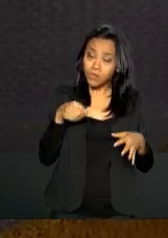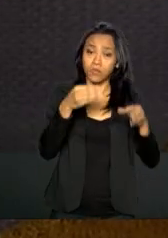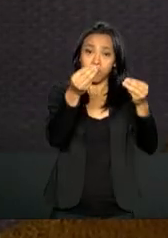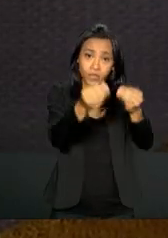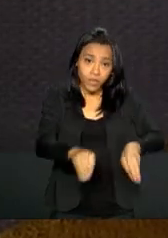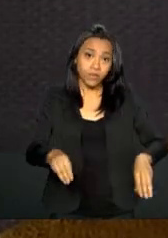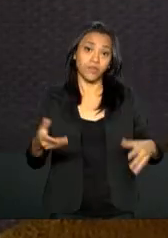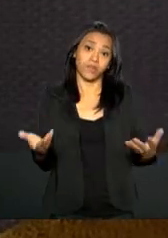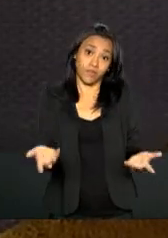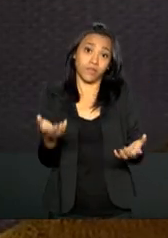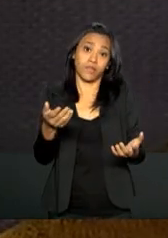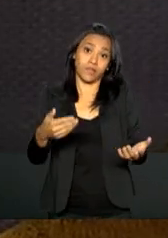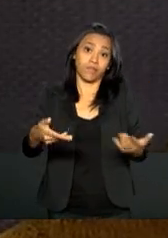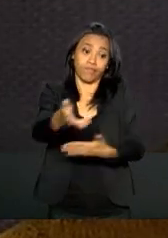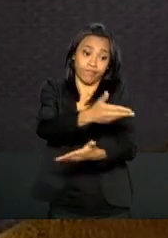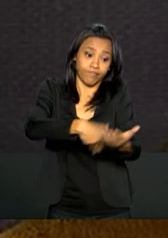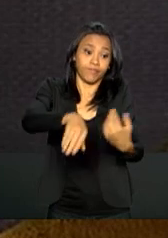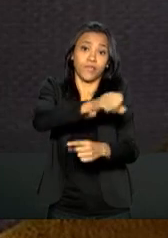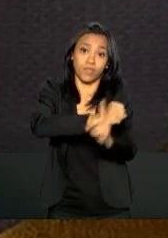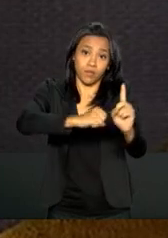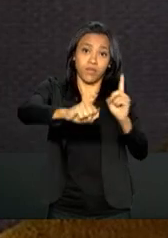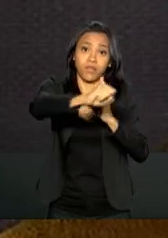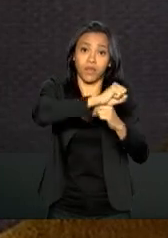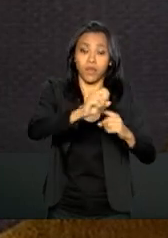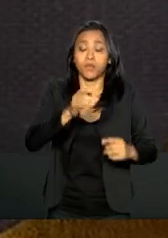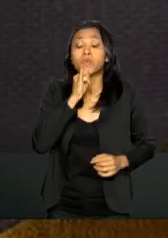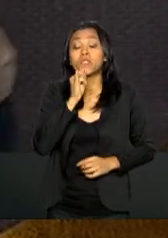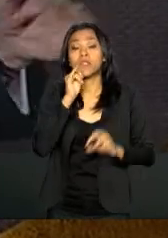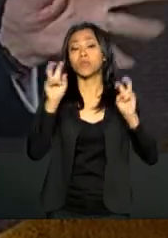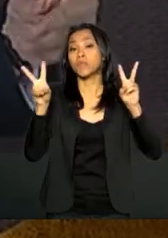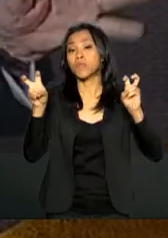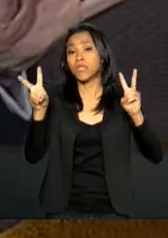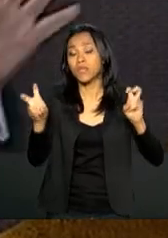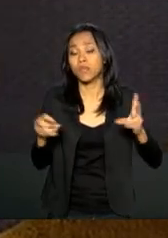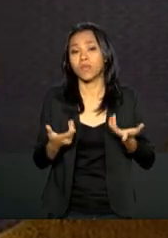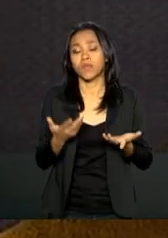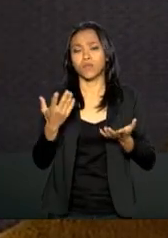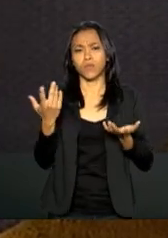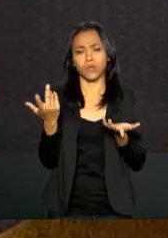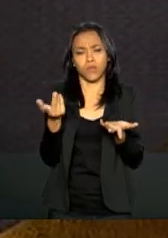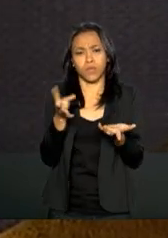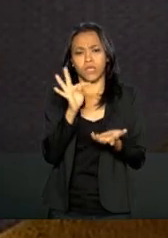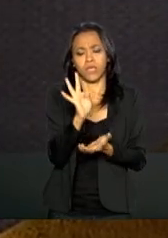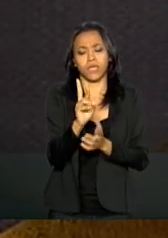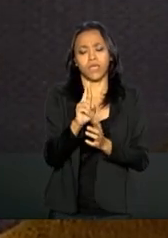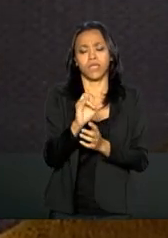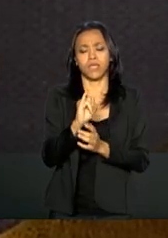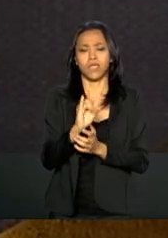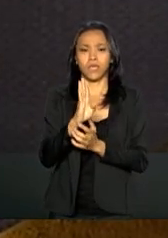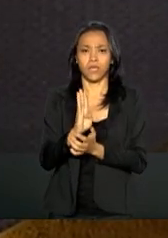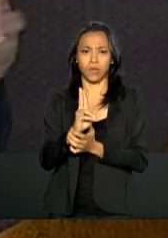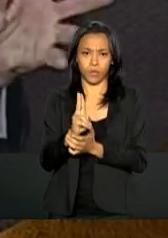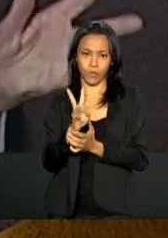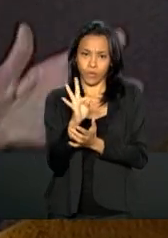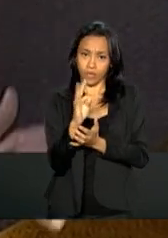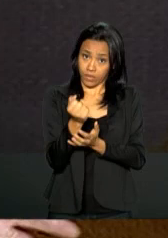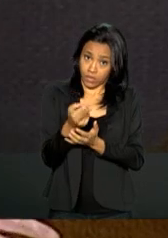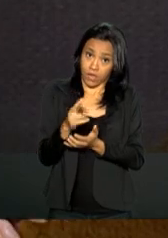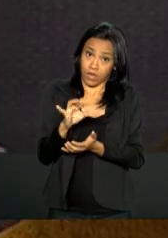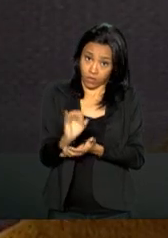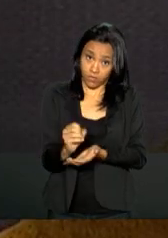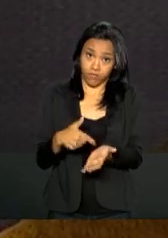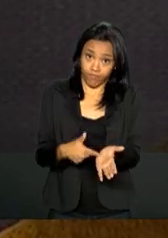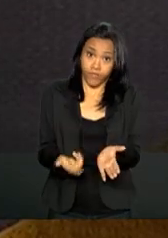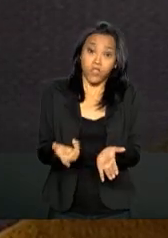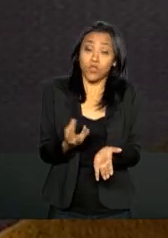matéria tributária acaba questão tributária nova são centenas senão milhares ministro ives as ações que chegam